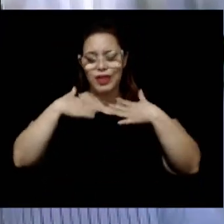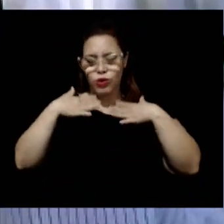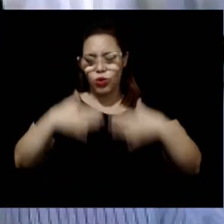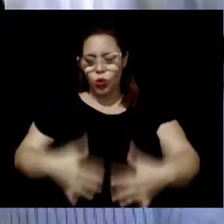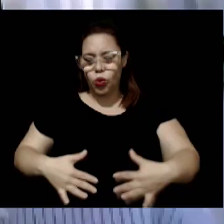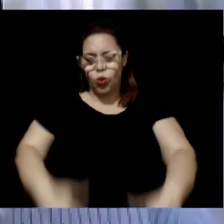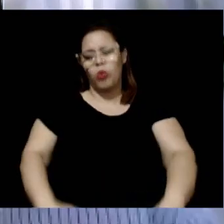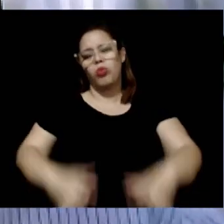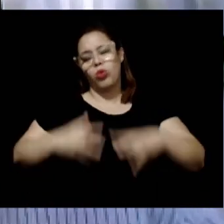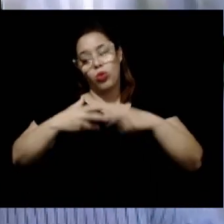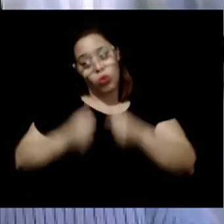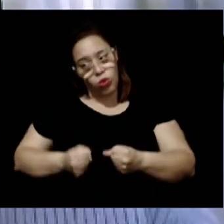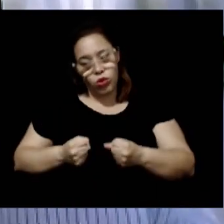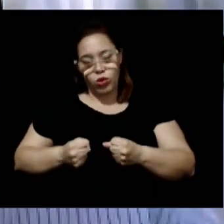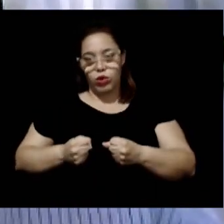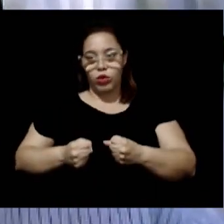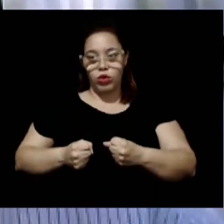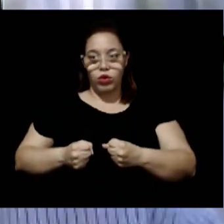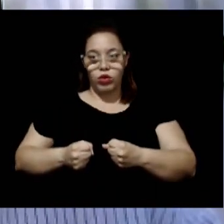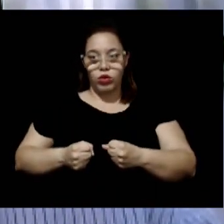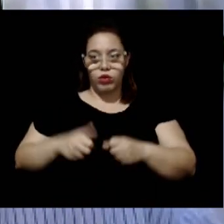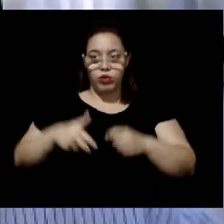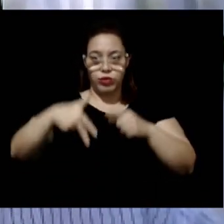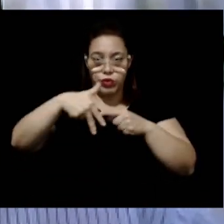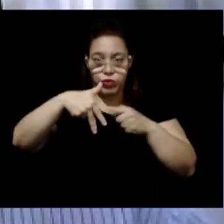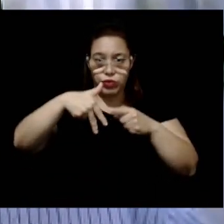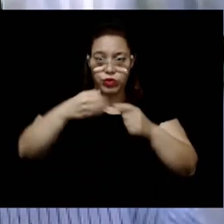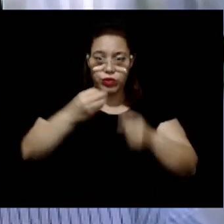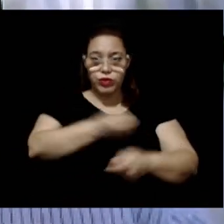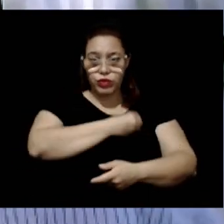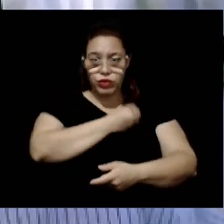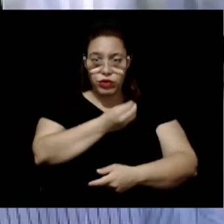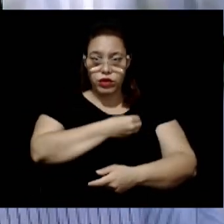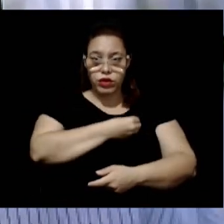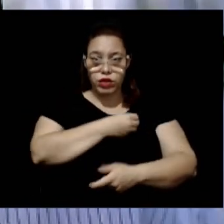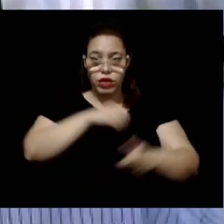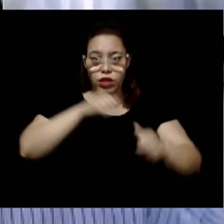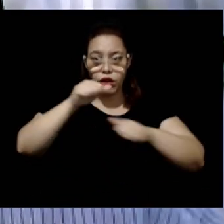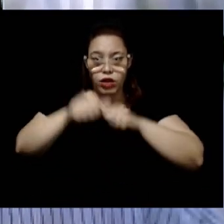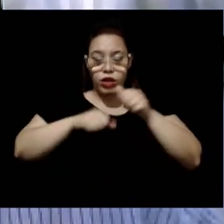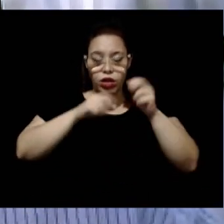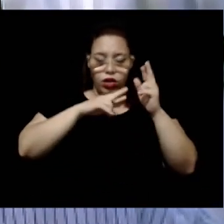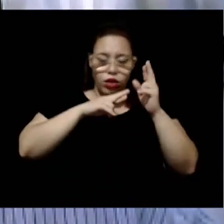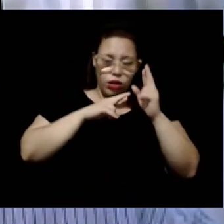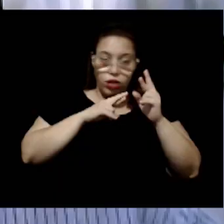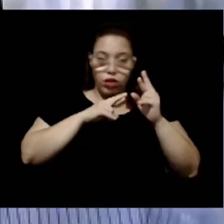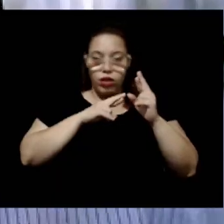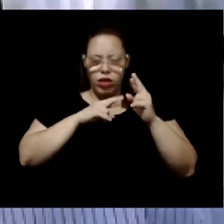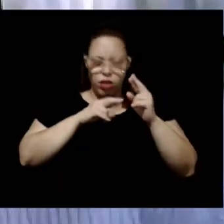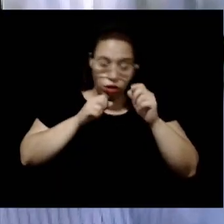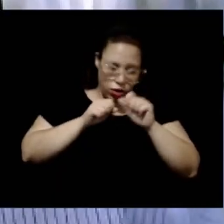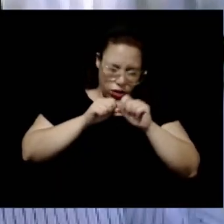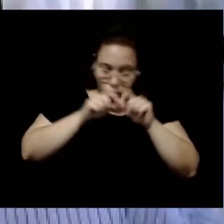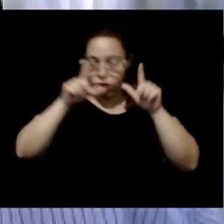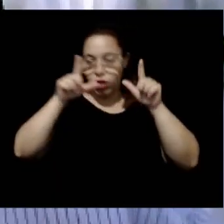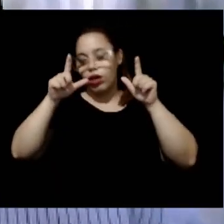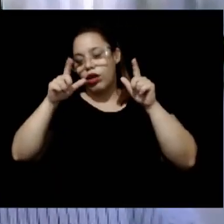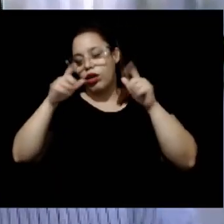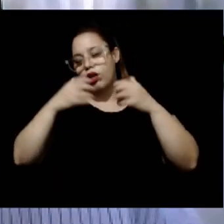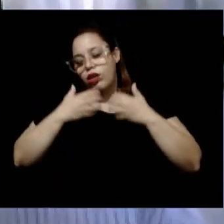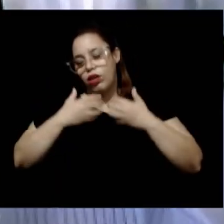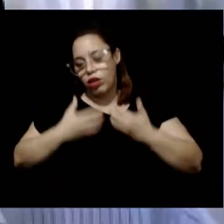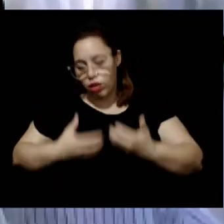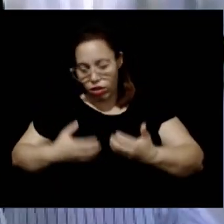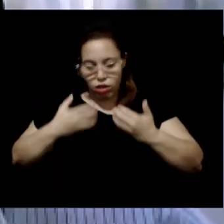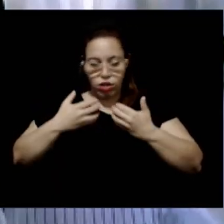Esses pacientes têm junto fadiga, alteração do sono, eles acordam muito cansados e na evolução